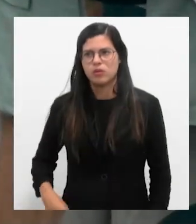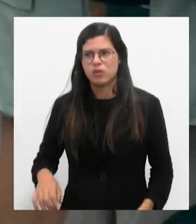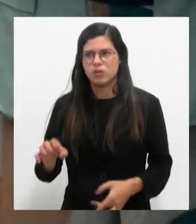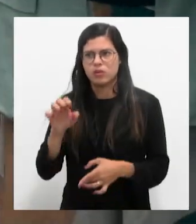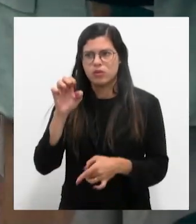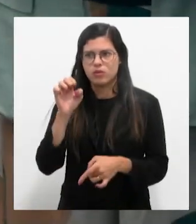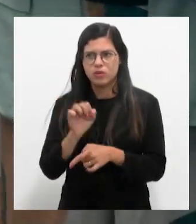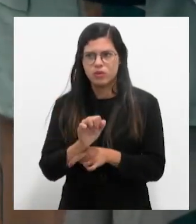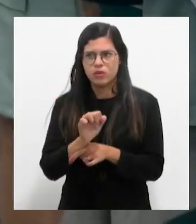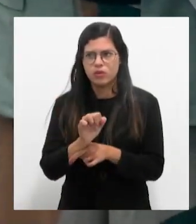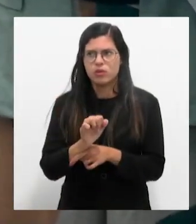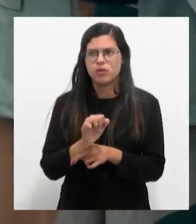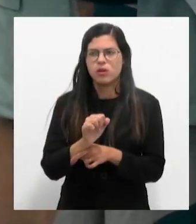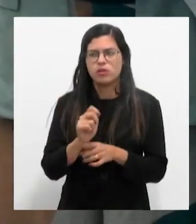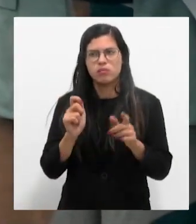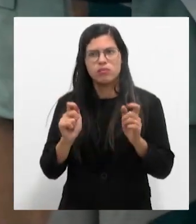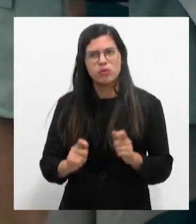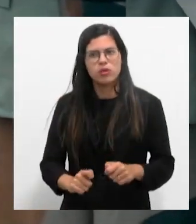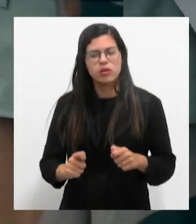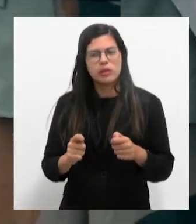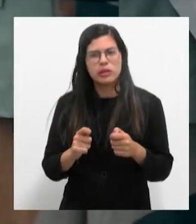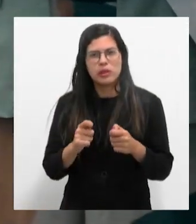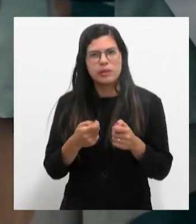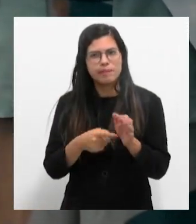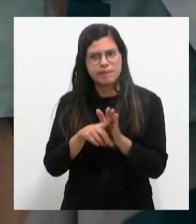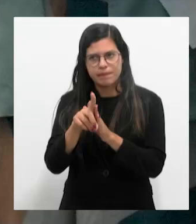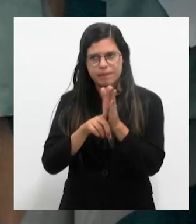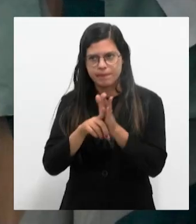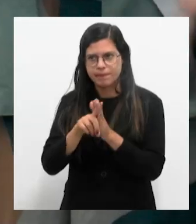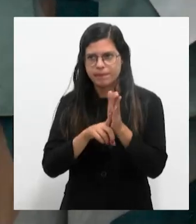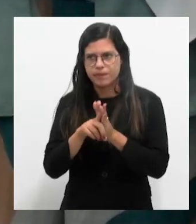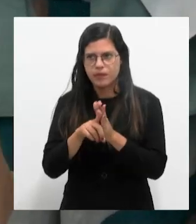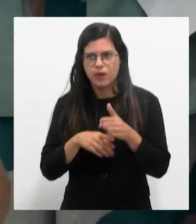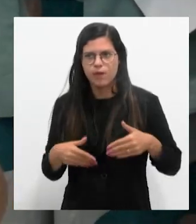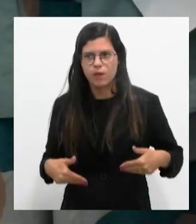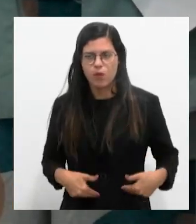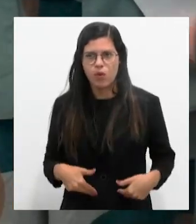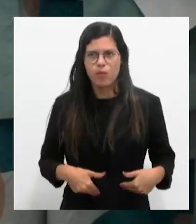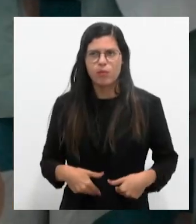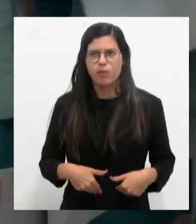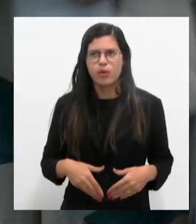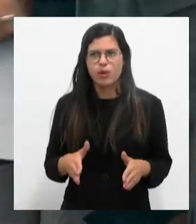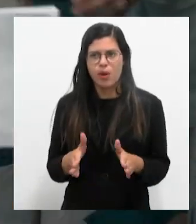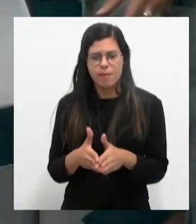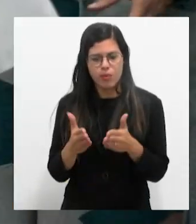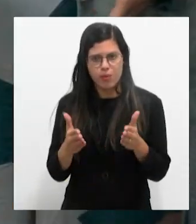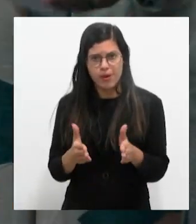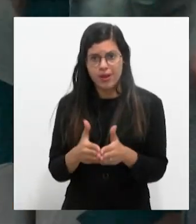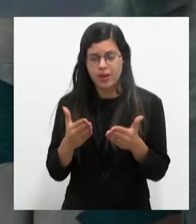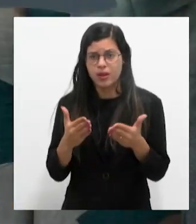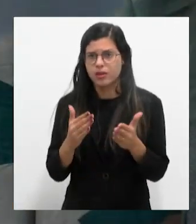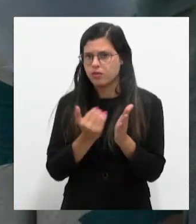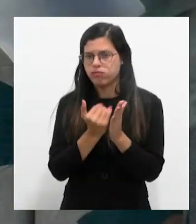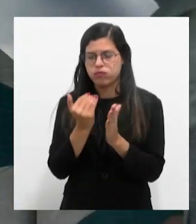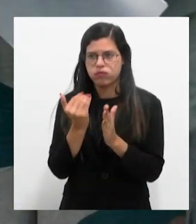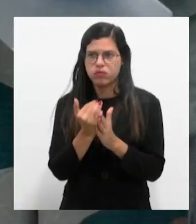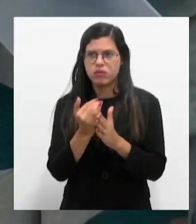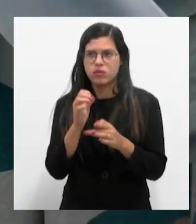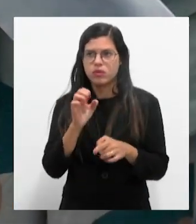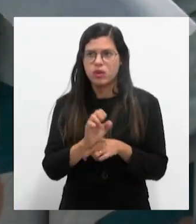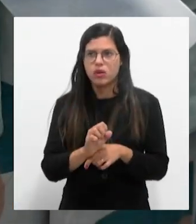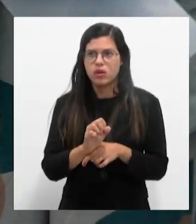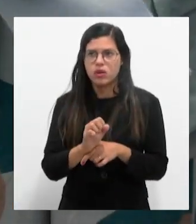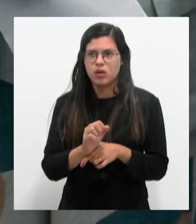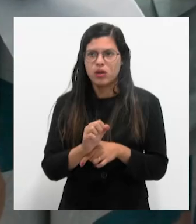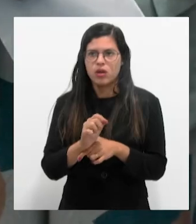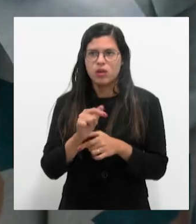próprio, poder mapear a fome e a extrema pobreza no nosso Estado. Esse observatório foi criado a